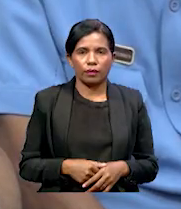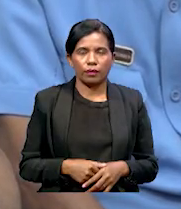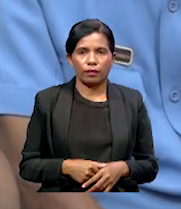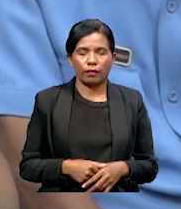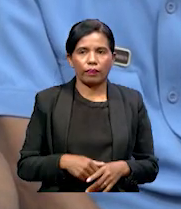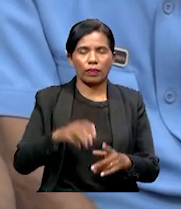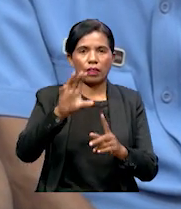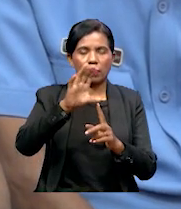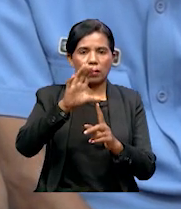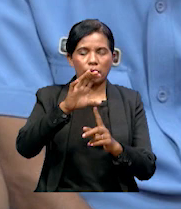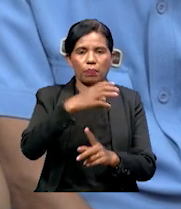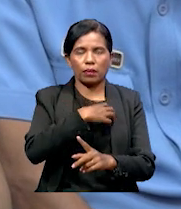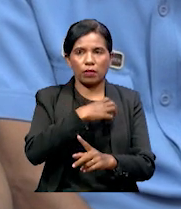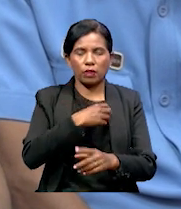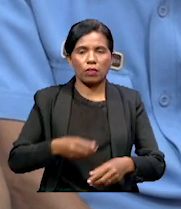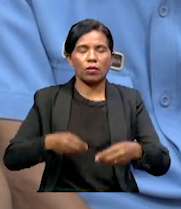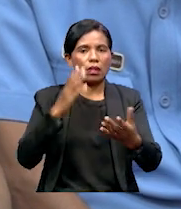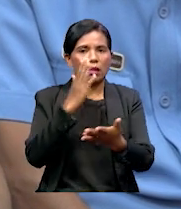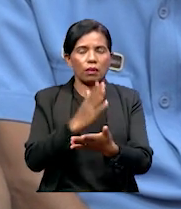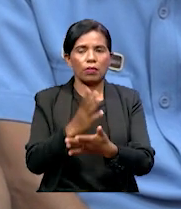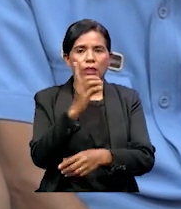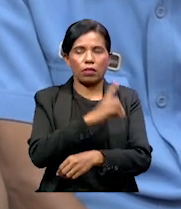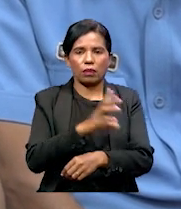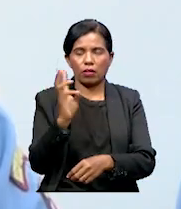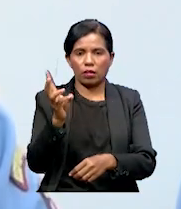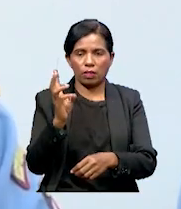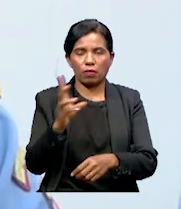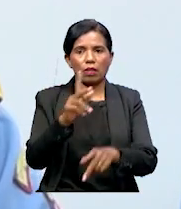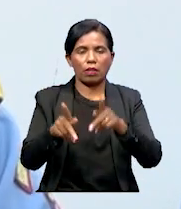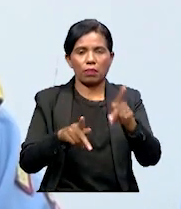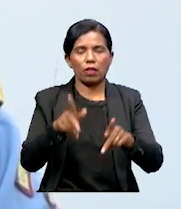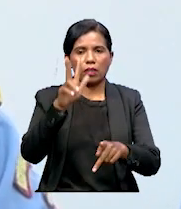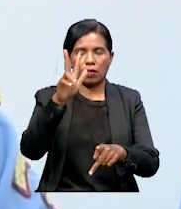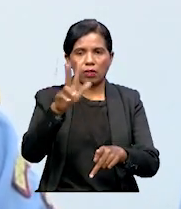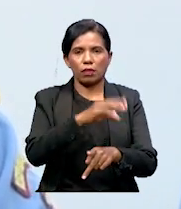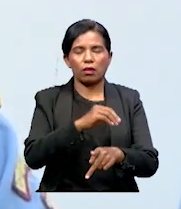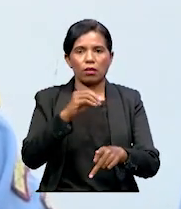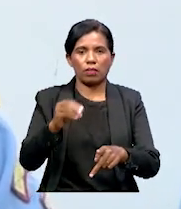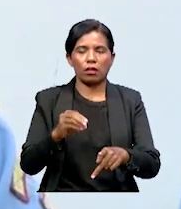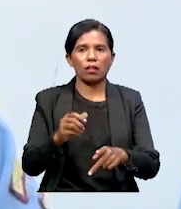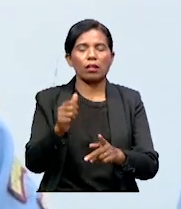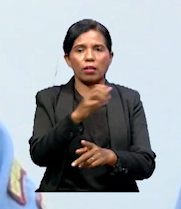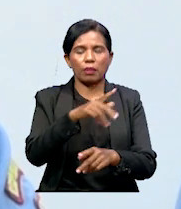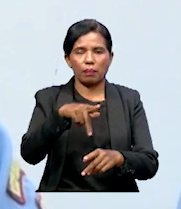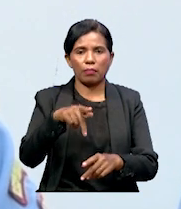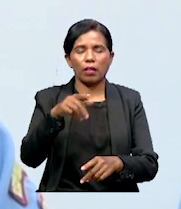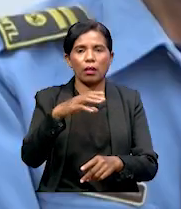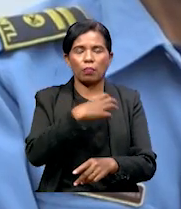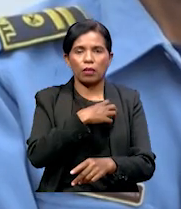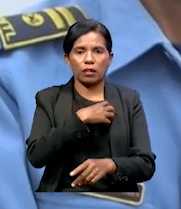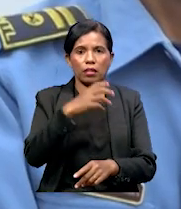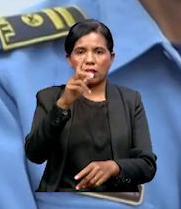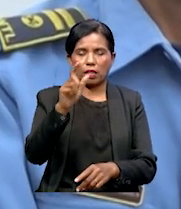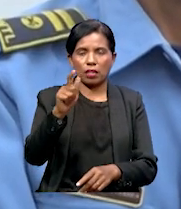Komando Jeral PNTL Segunda ne fo suspensaun durante lorong neng nulu, ba ofisial nain tolu, sarjentu nain ida, no agente PNTL nain hat, husi komando